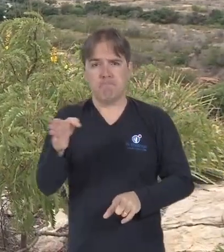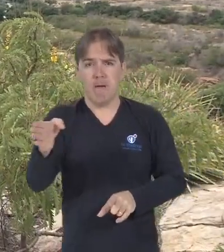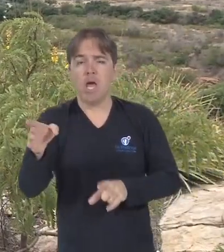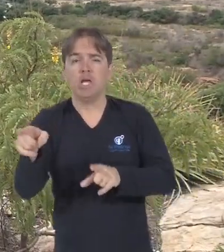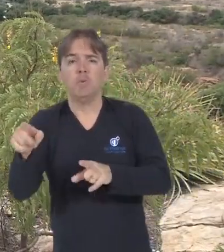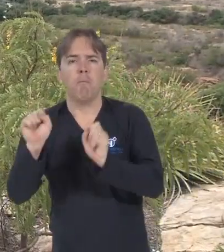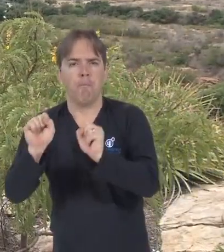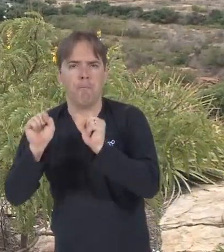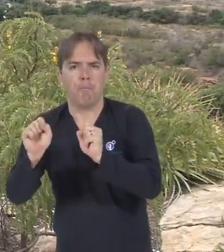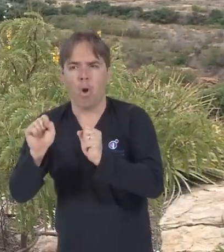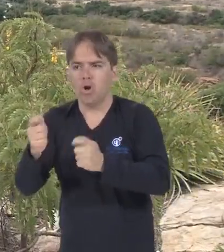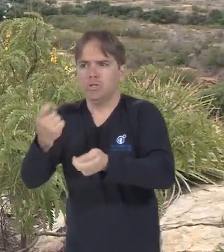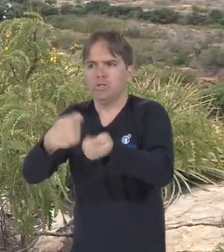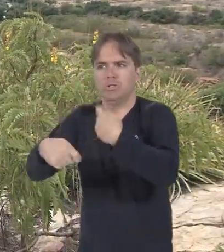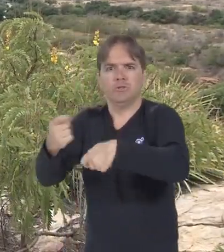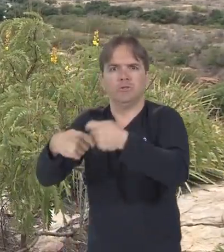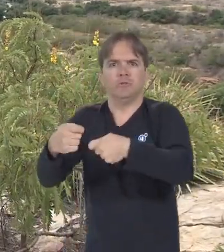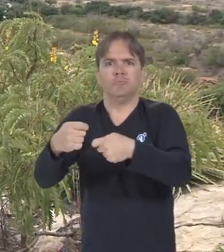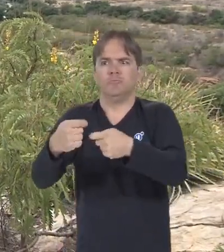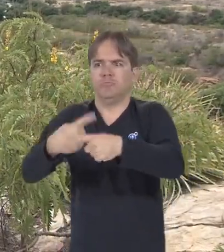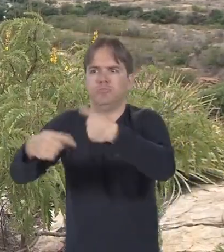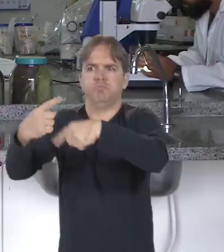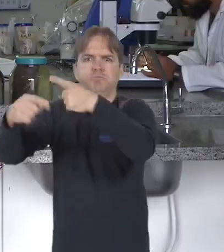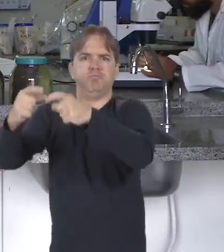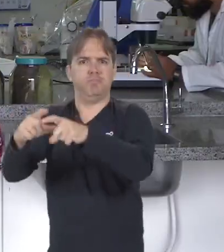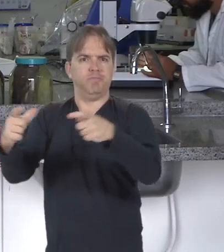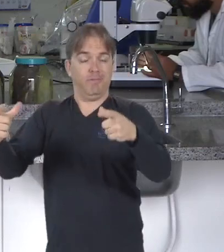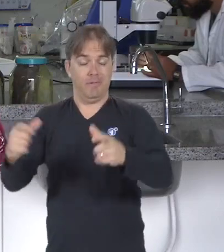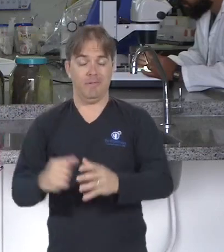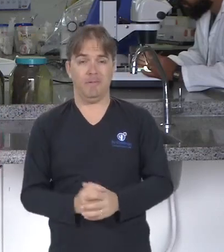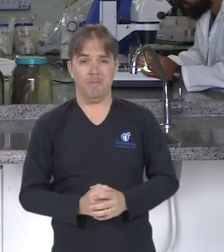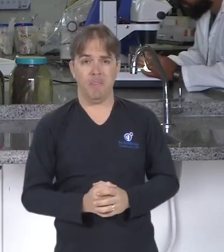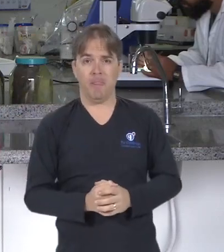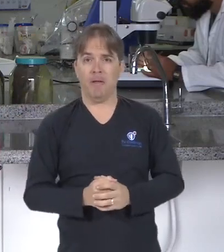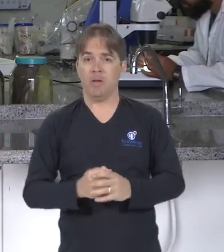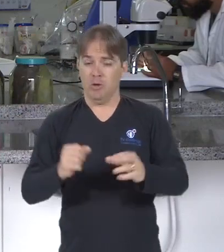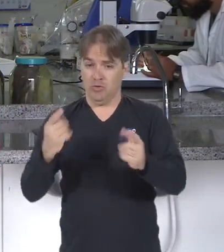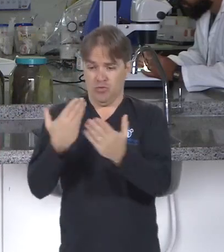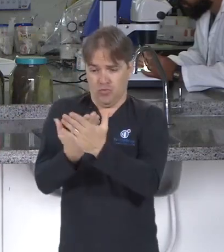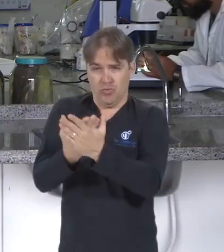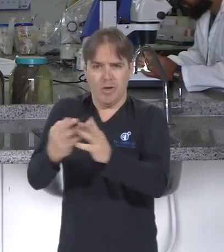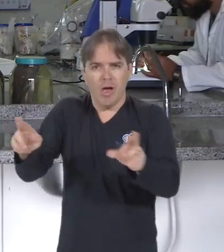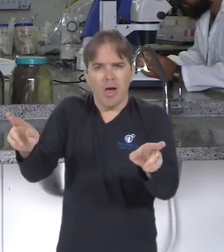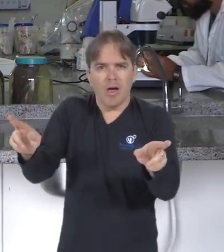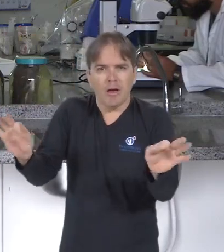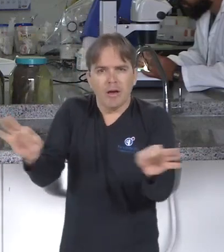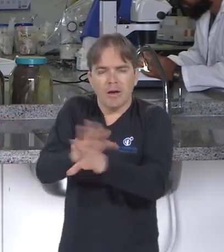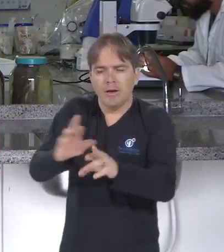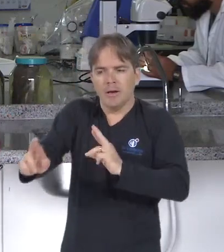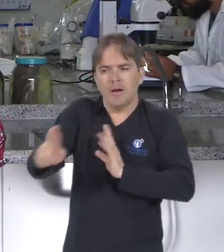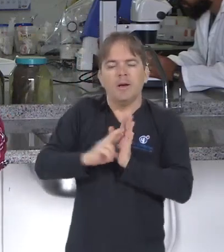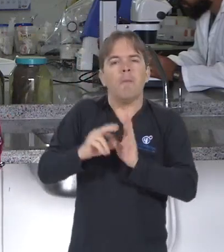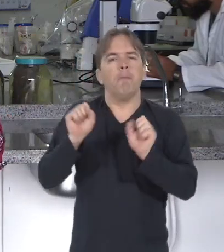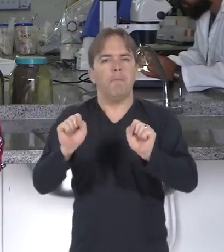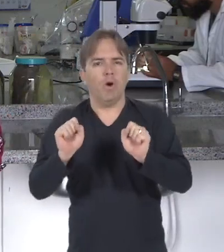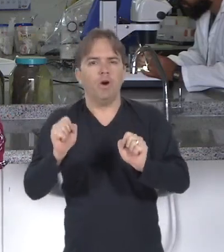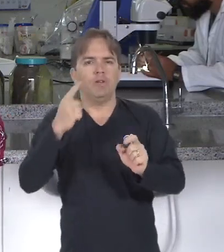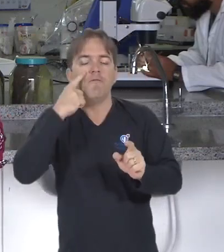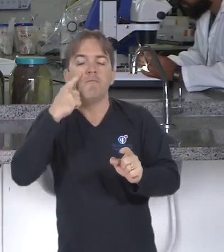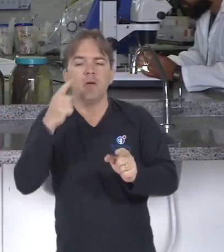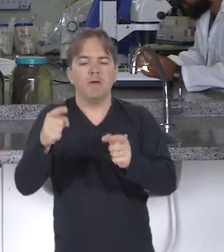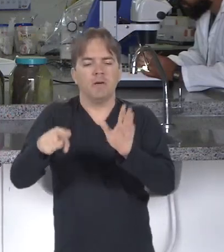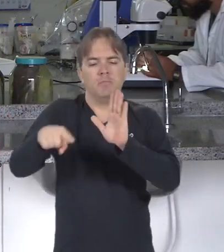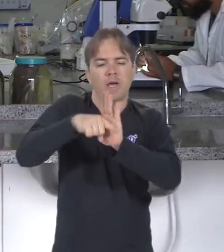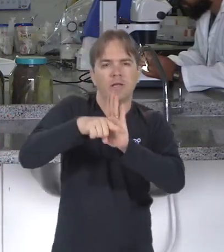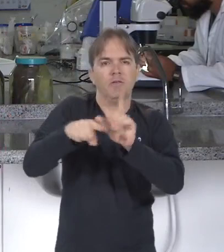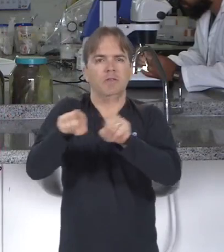são espécies que podem ser úteis, inclusive para a produção. Com os resultados do estudo, vai ser possível identificar os impactos negativos